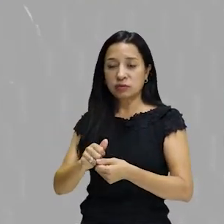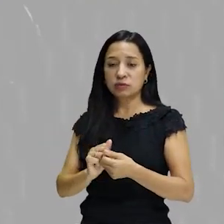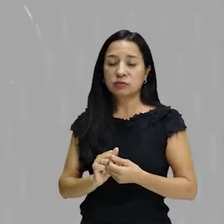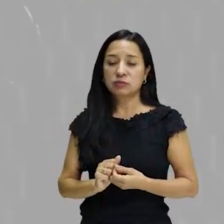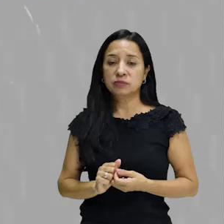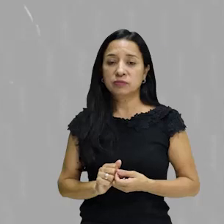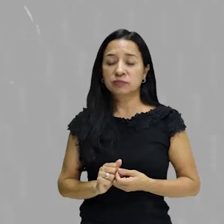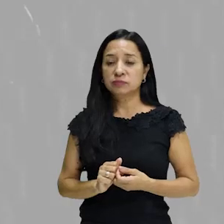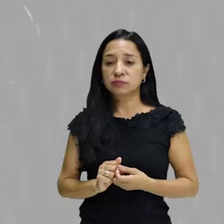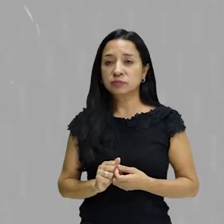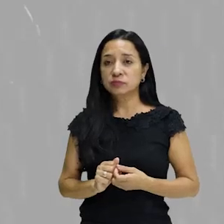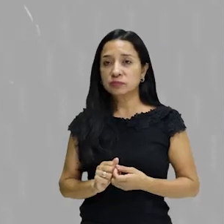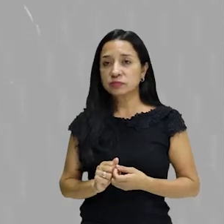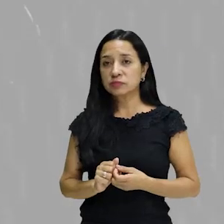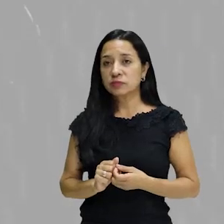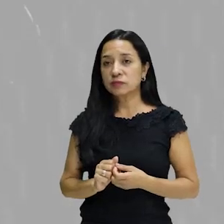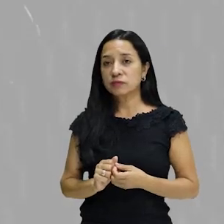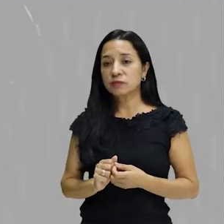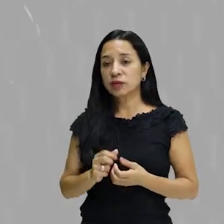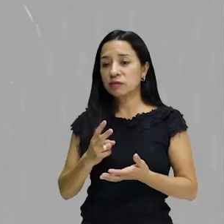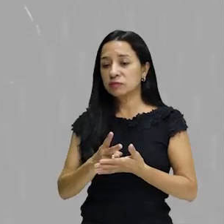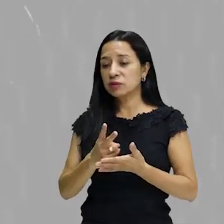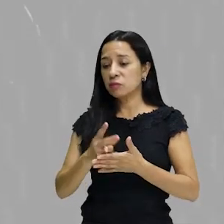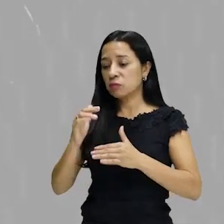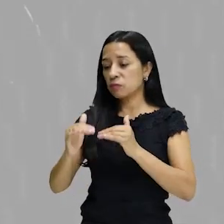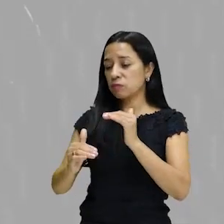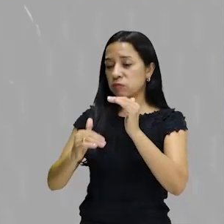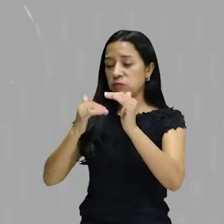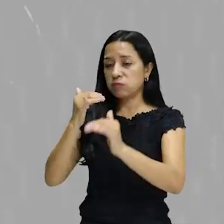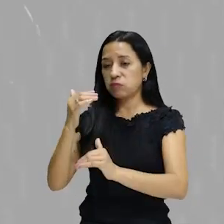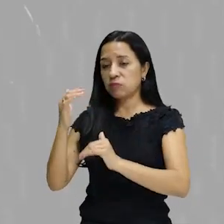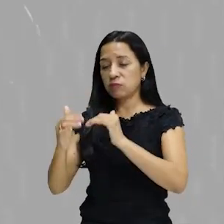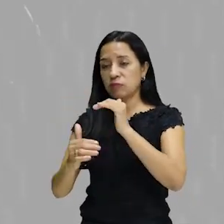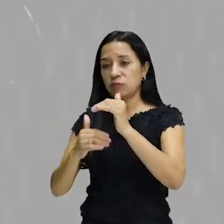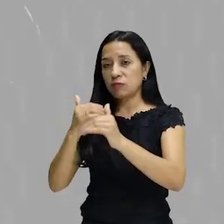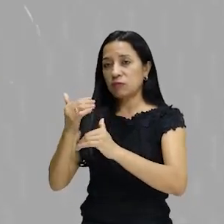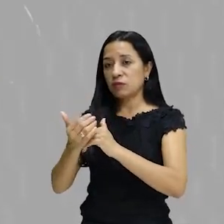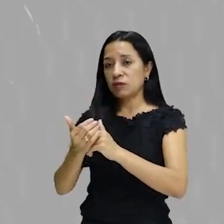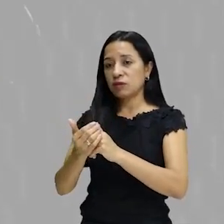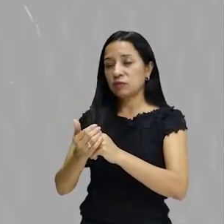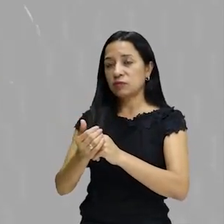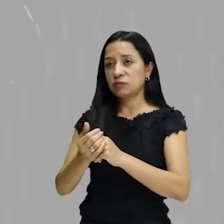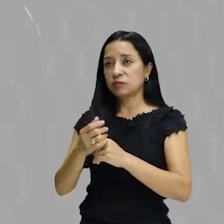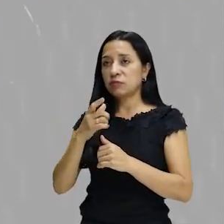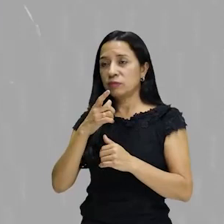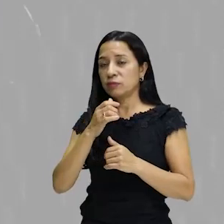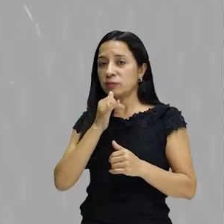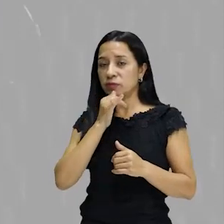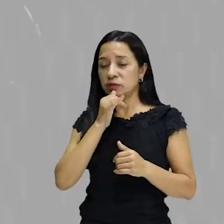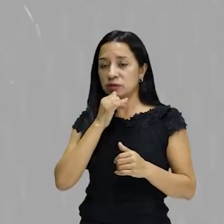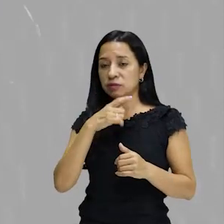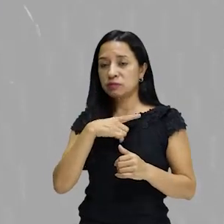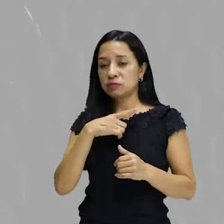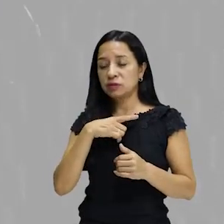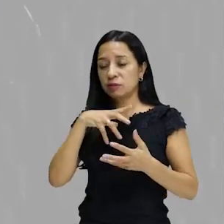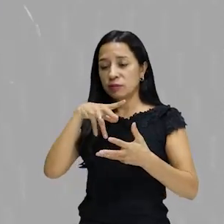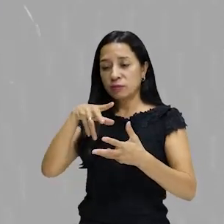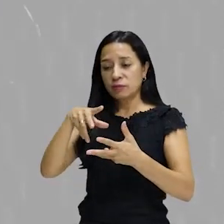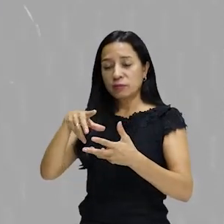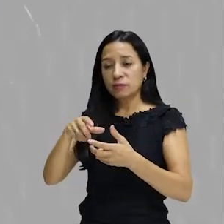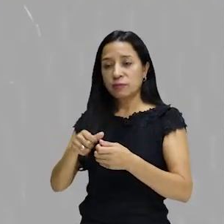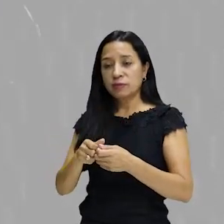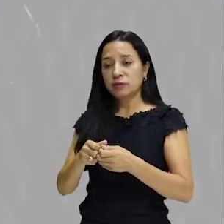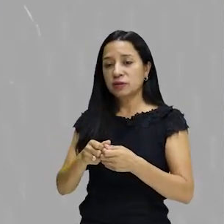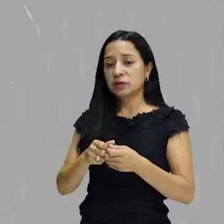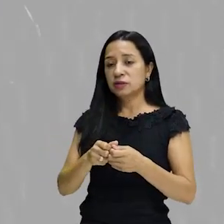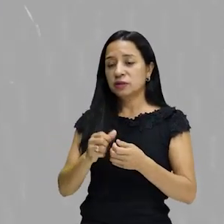né? Então tem planetas aí em que um ano seria basicamente 80 anos na Terra,